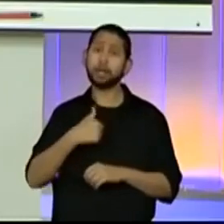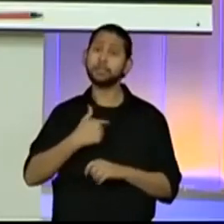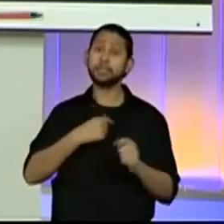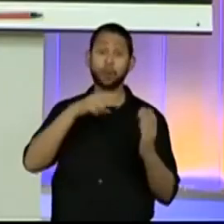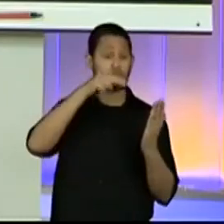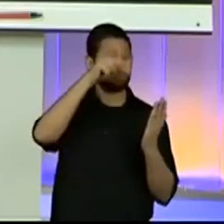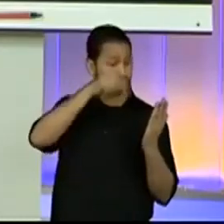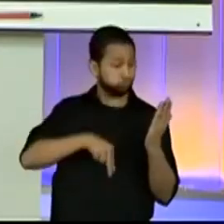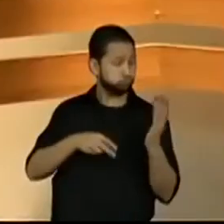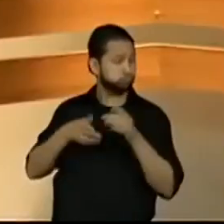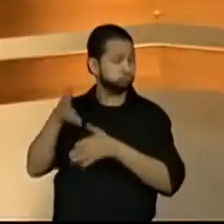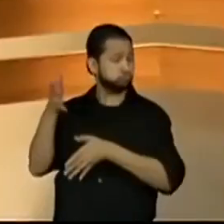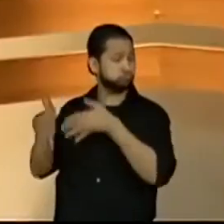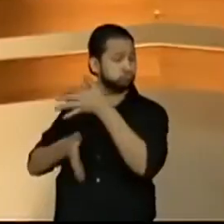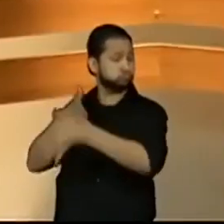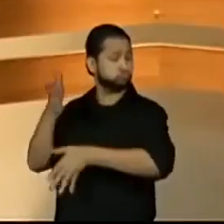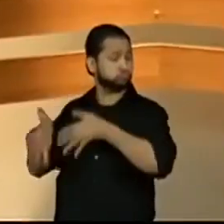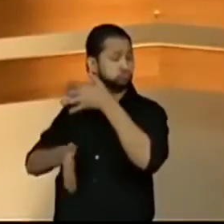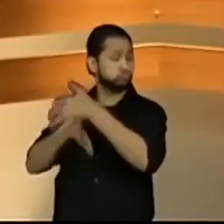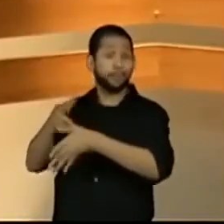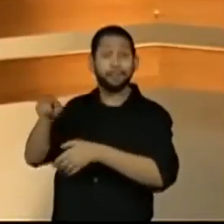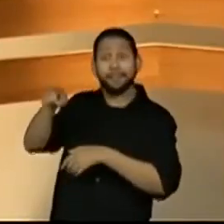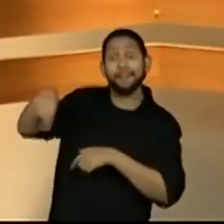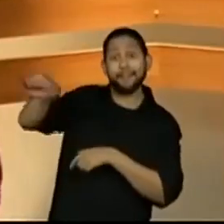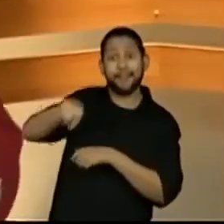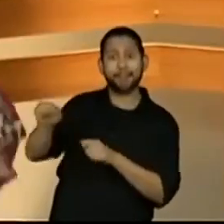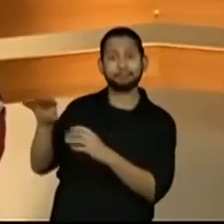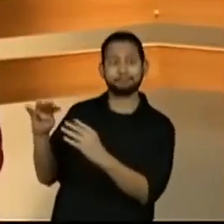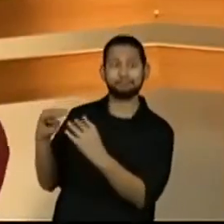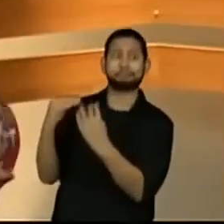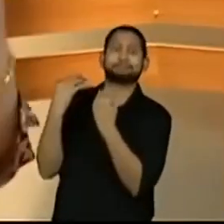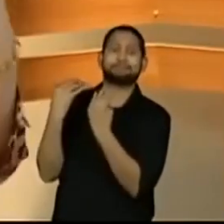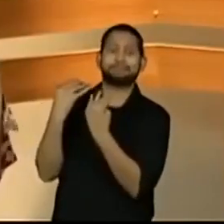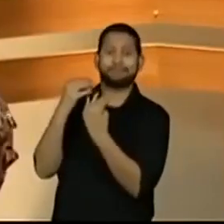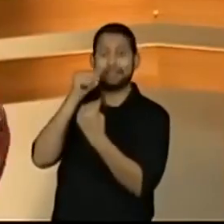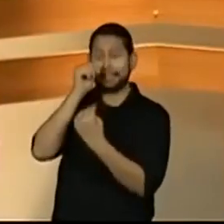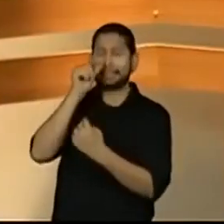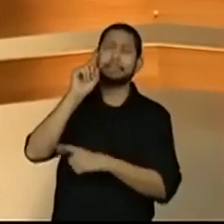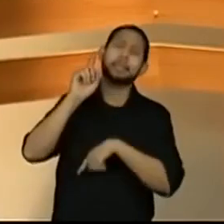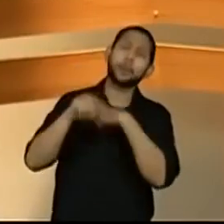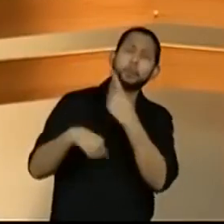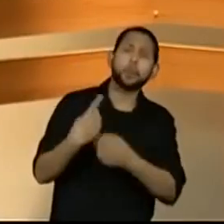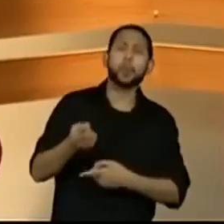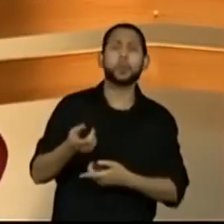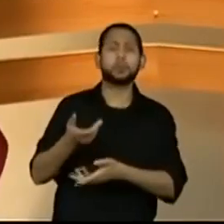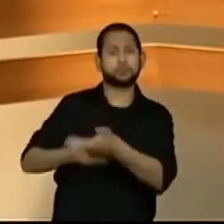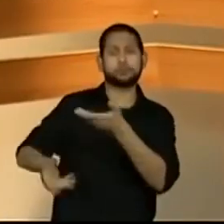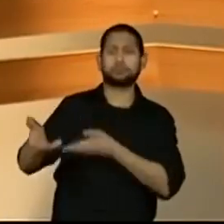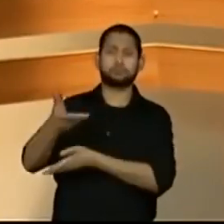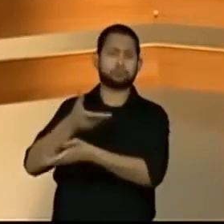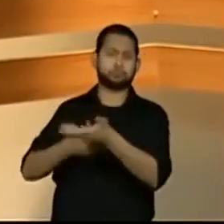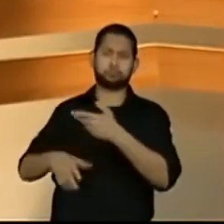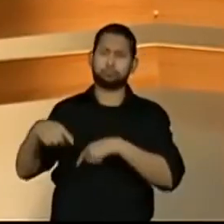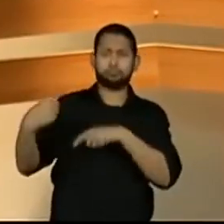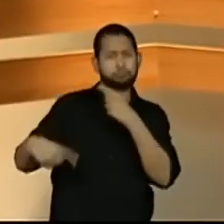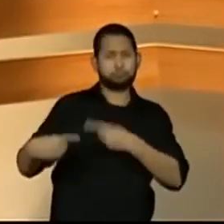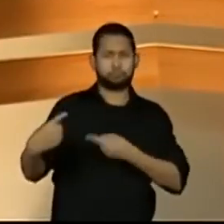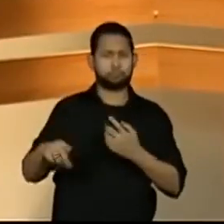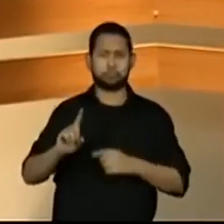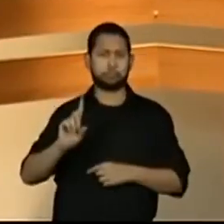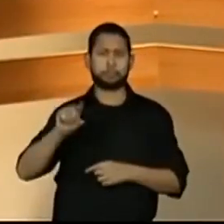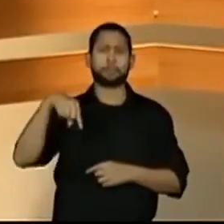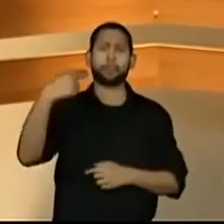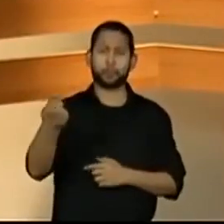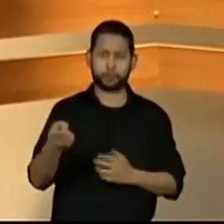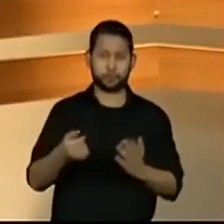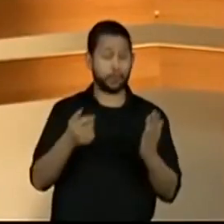outros ouçam, para que outros compreendam. E depois, ao final, se necessário for ou não, discuti-lo. Né? Então,